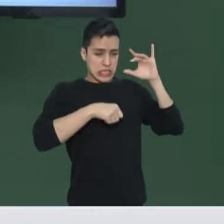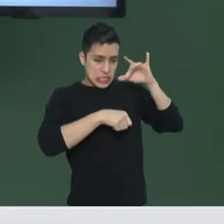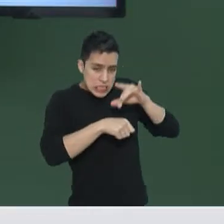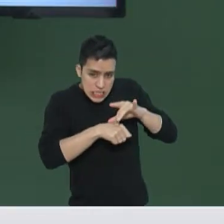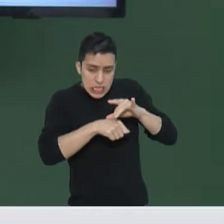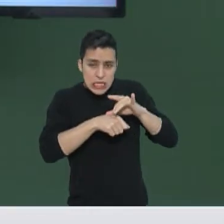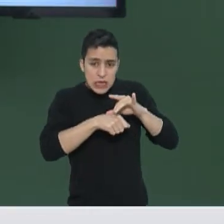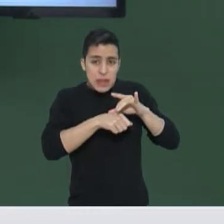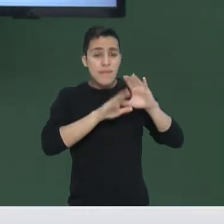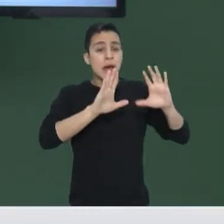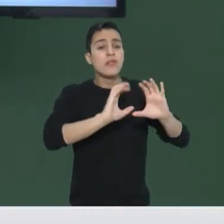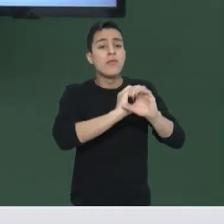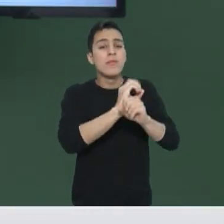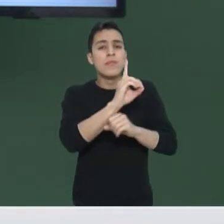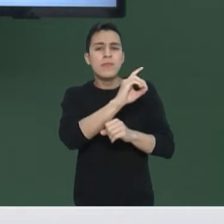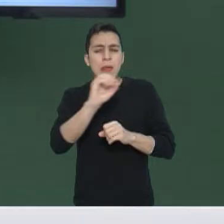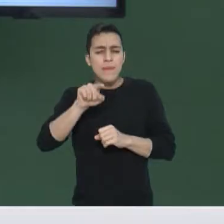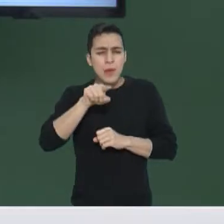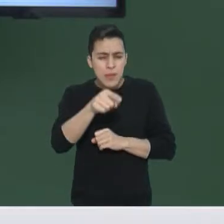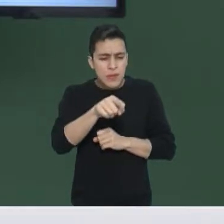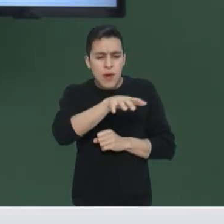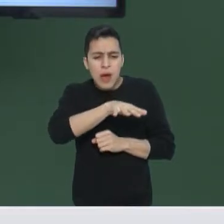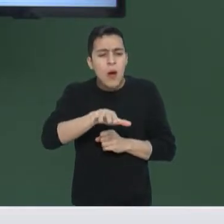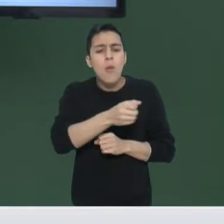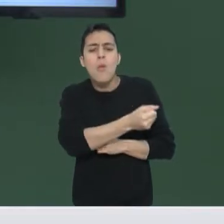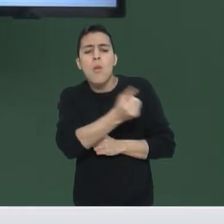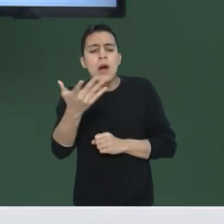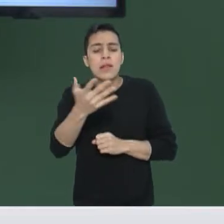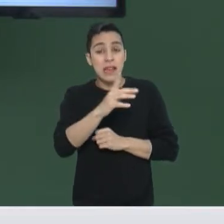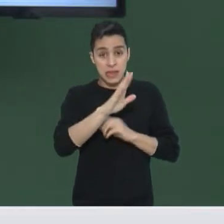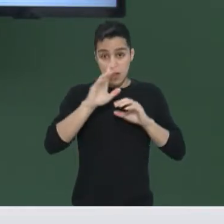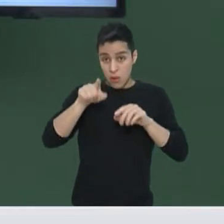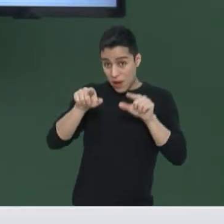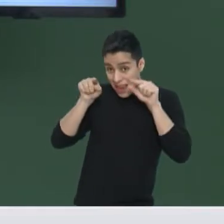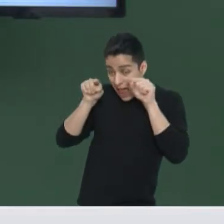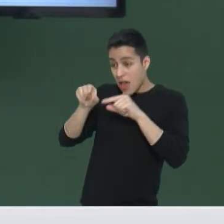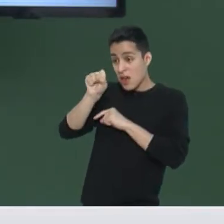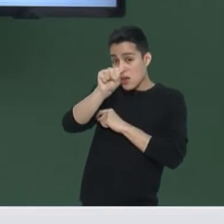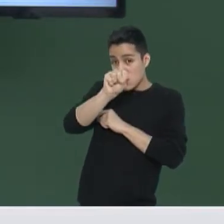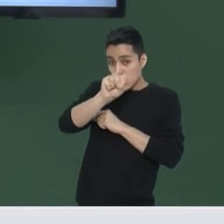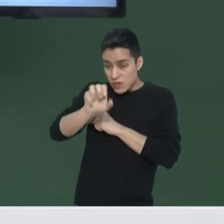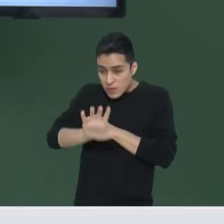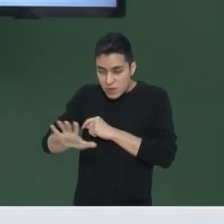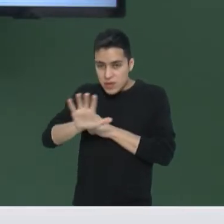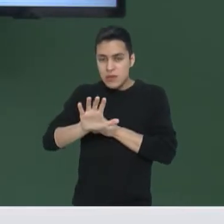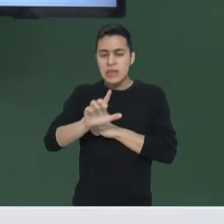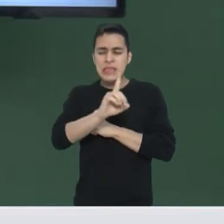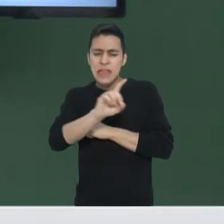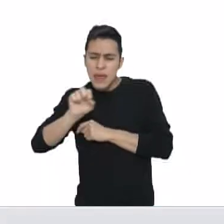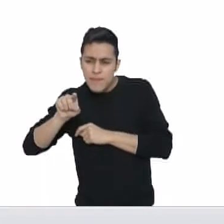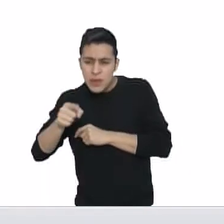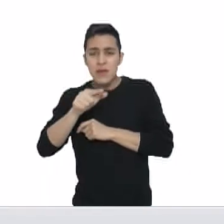cada 100 mil pessoas. Então lá no Sudeste, a cada 100 mil pessoas,